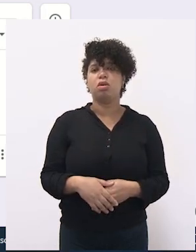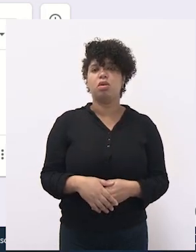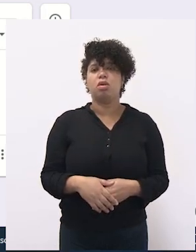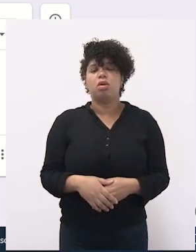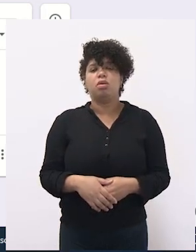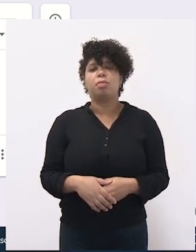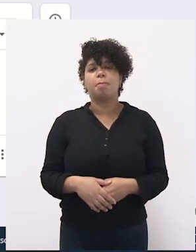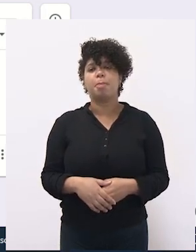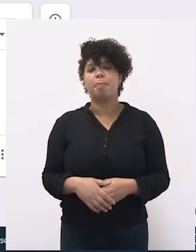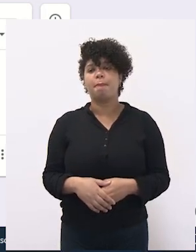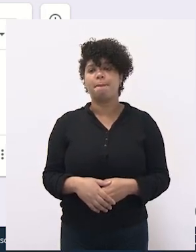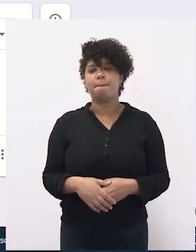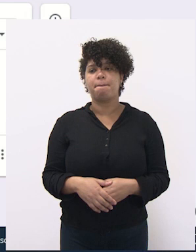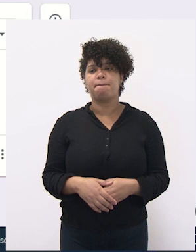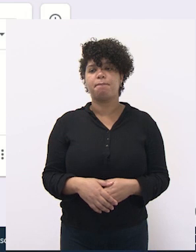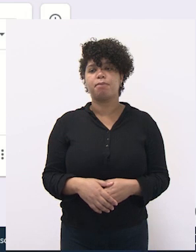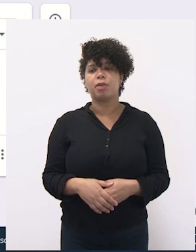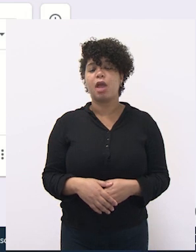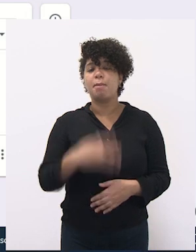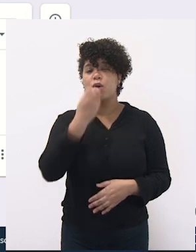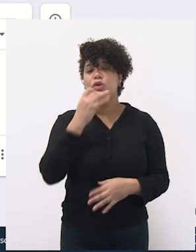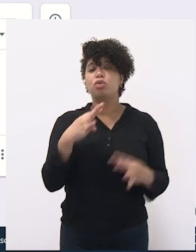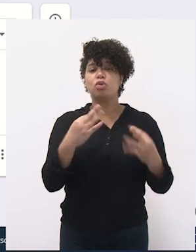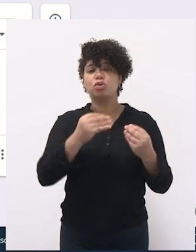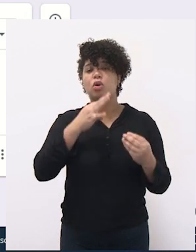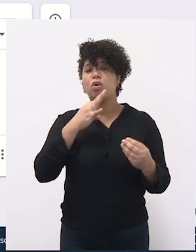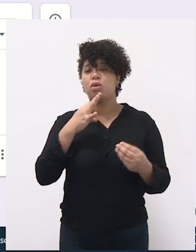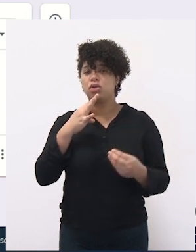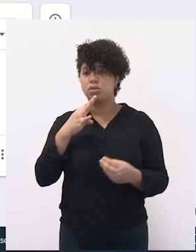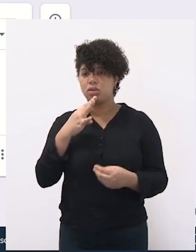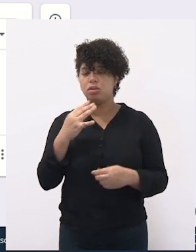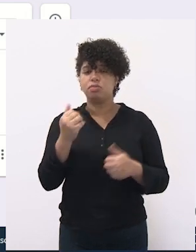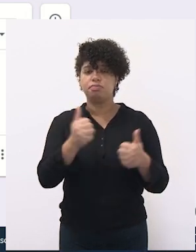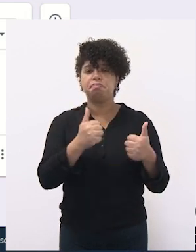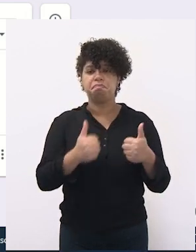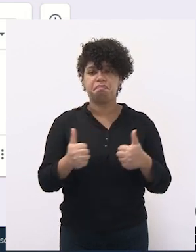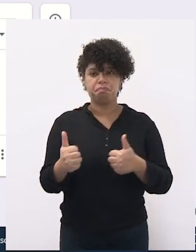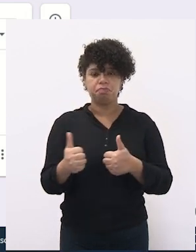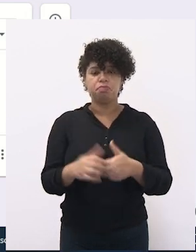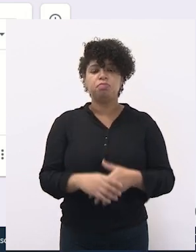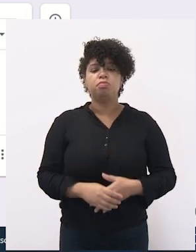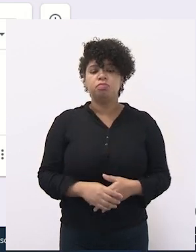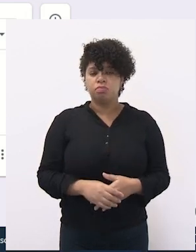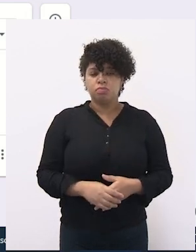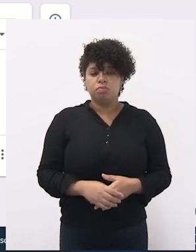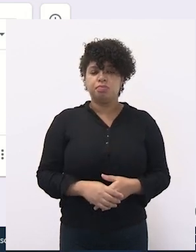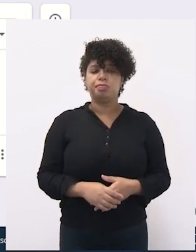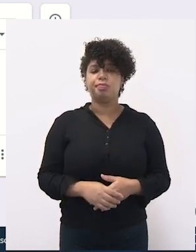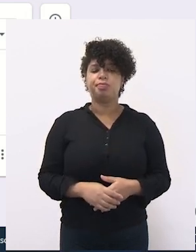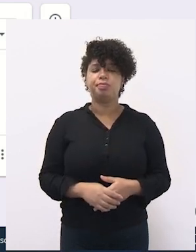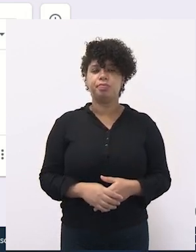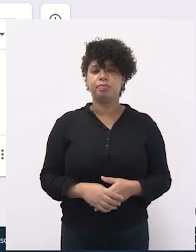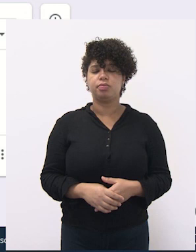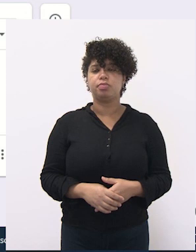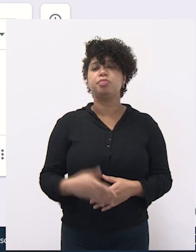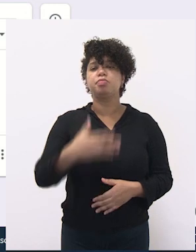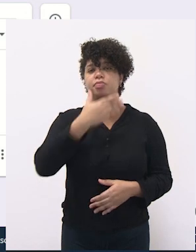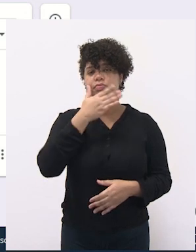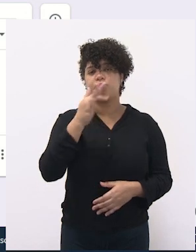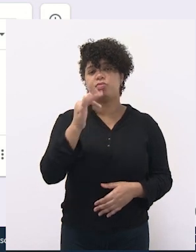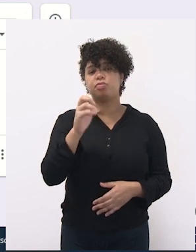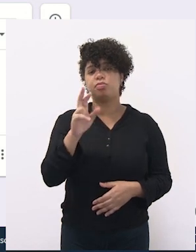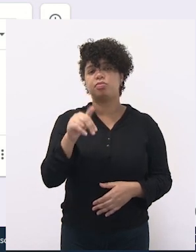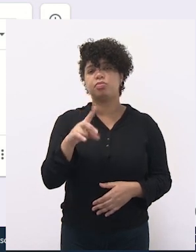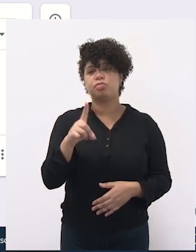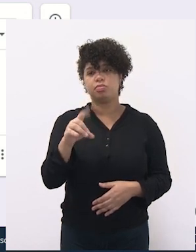ser familiar para todo mundo. Acho que o pessoal é uma coisa que o Fernando falou bastante, né?